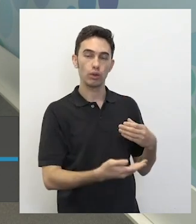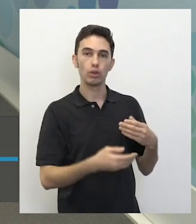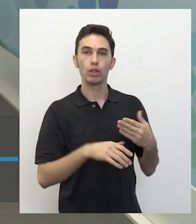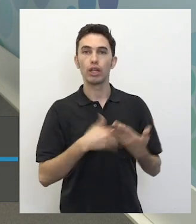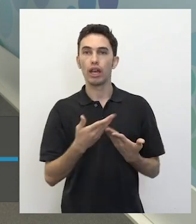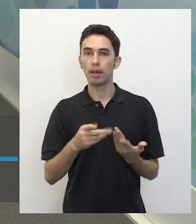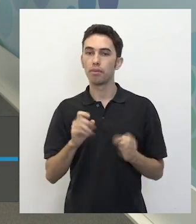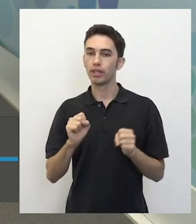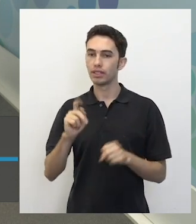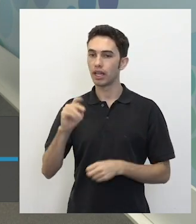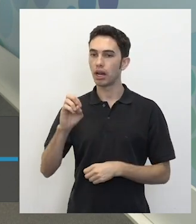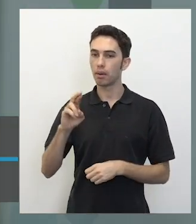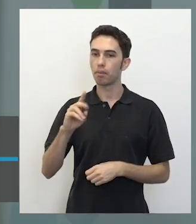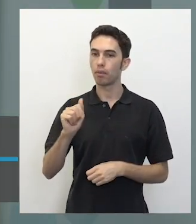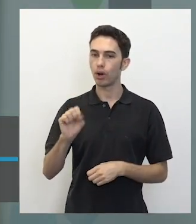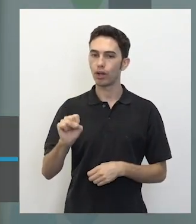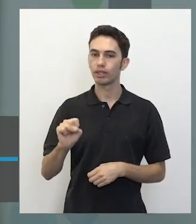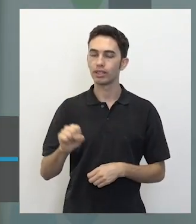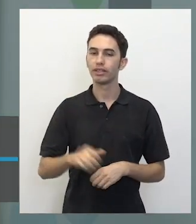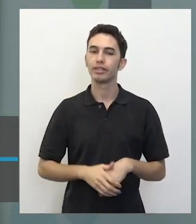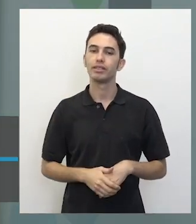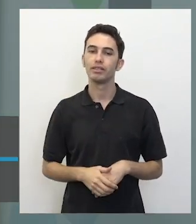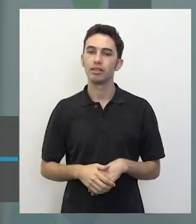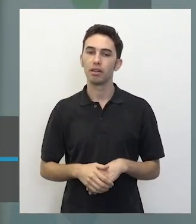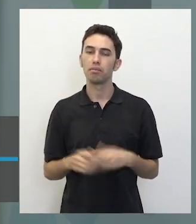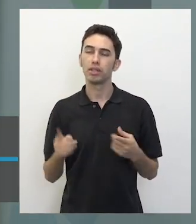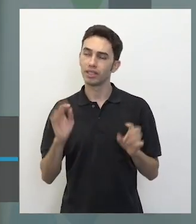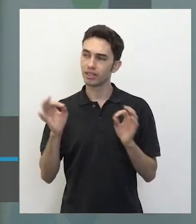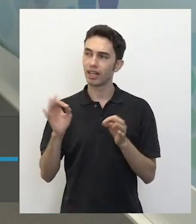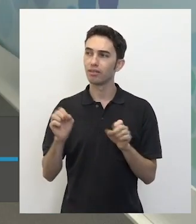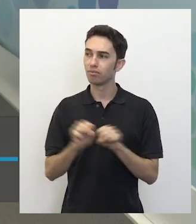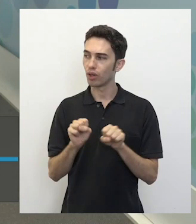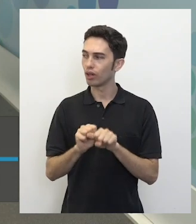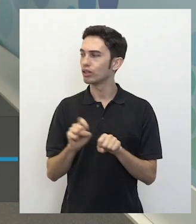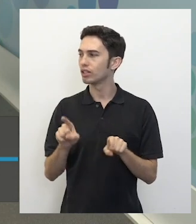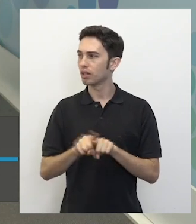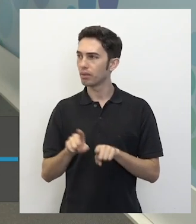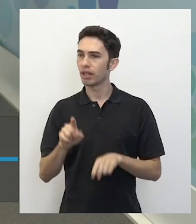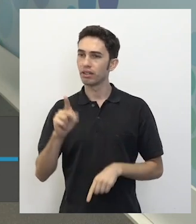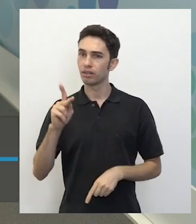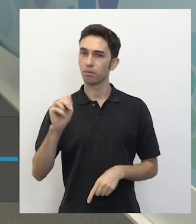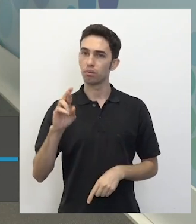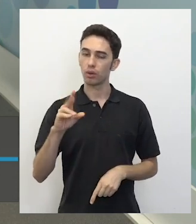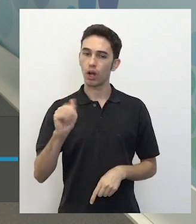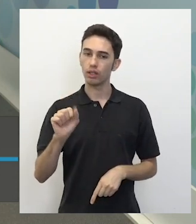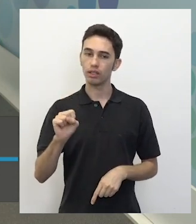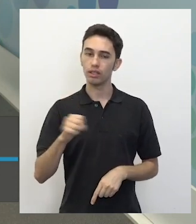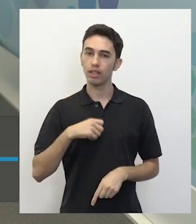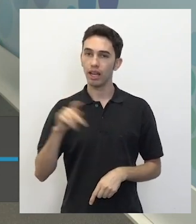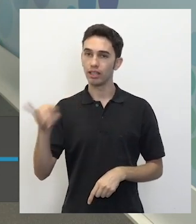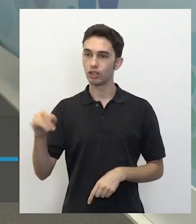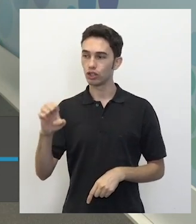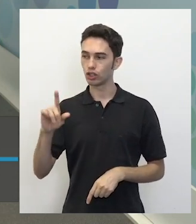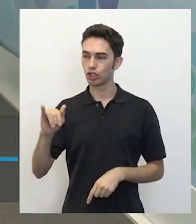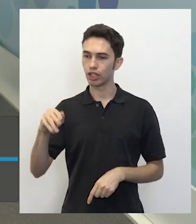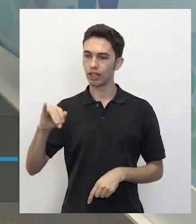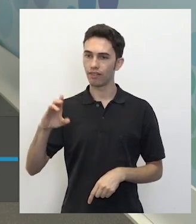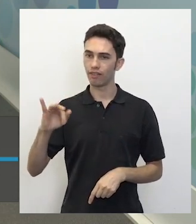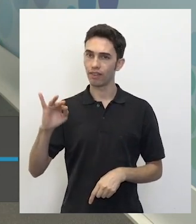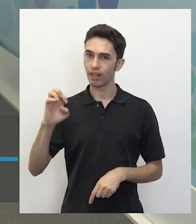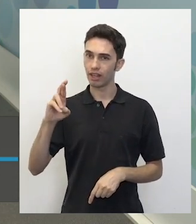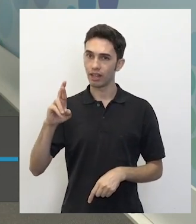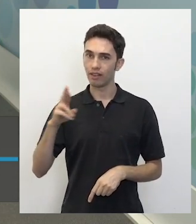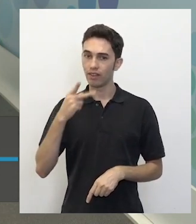Né? Sim. Pode estar na prosa, pode estar em... Olha, a aluna Jennifer falou uma coisa bem poética. Ah. Poema